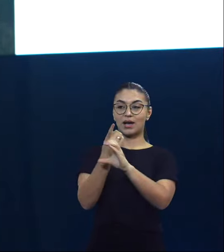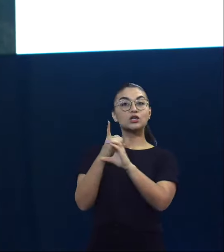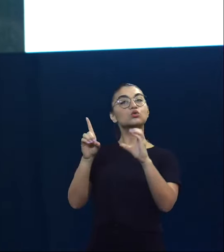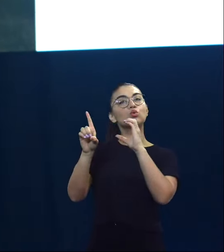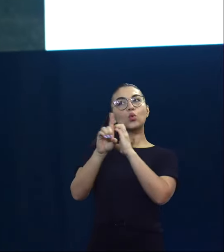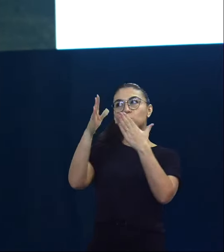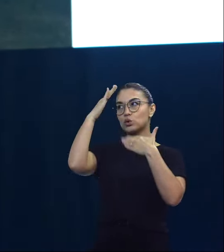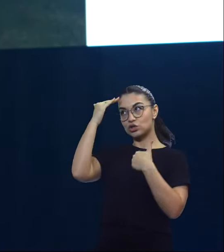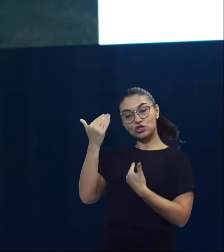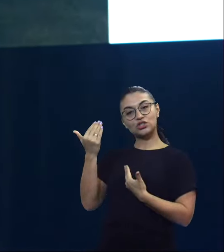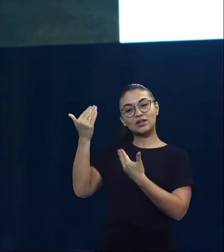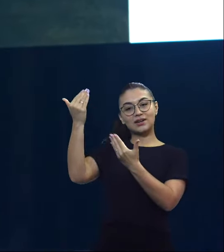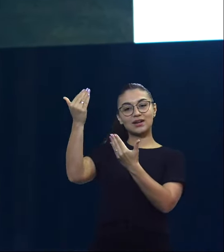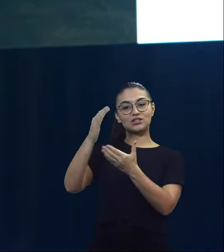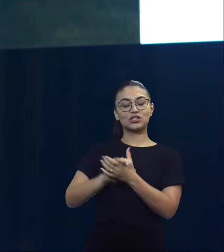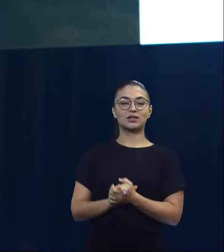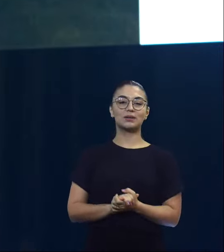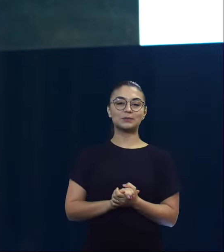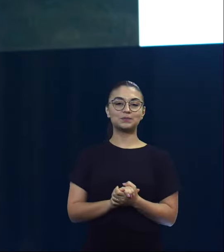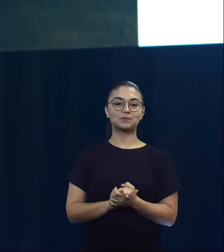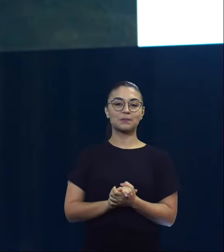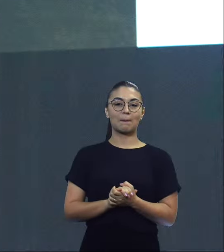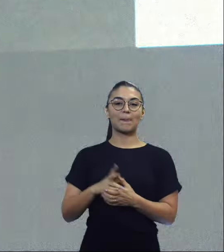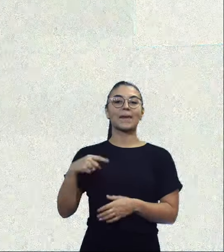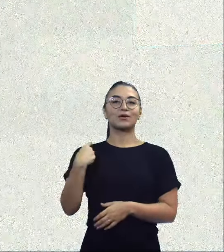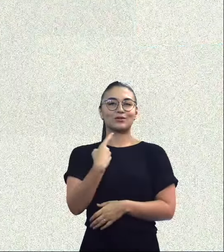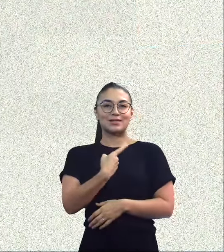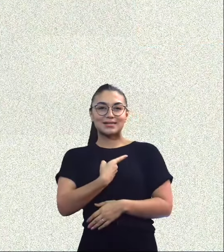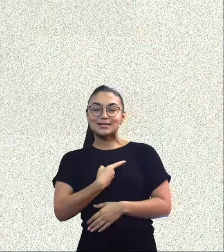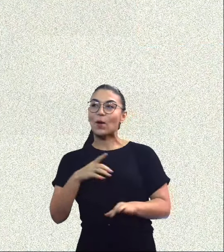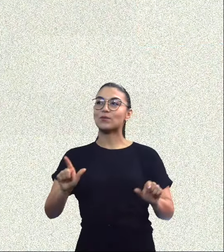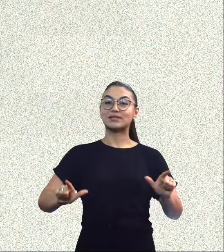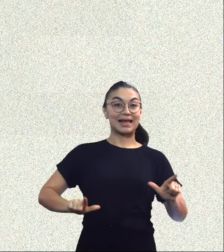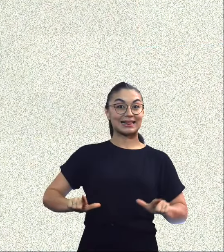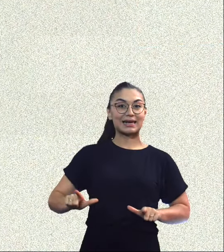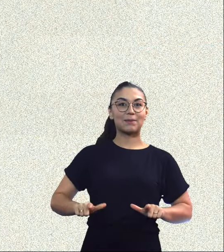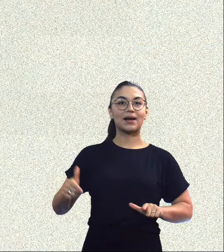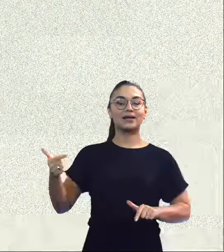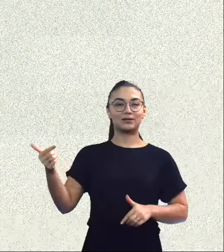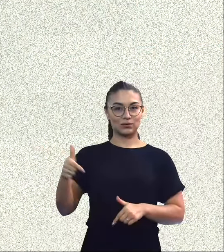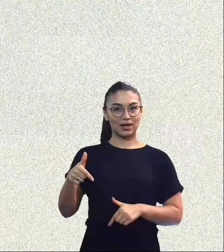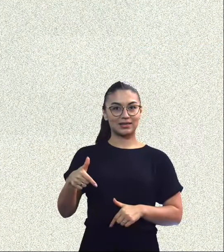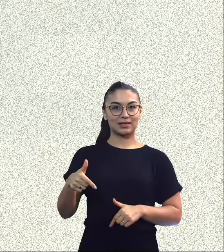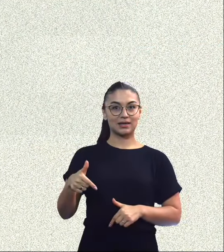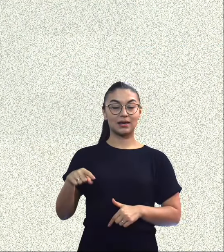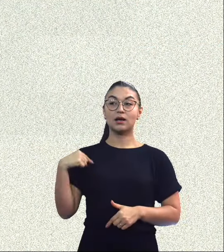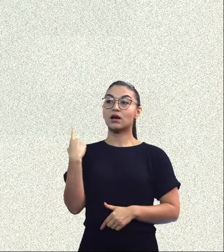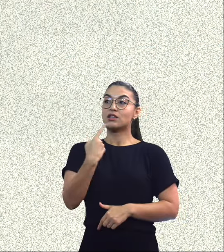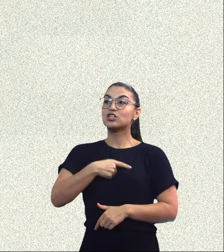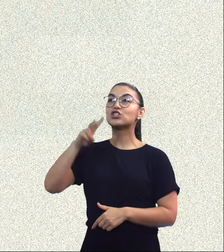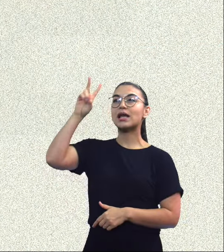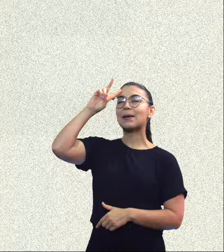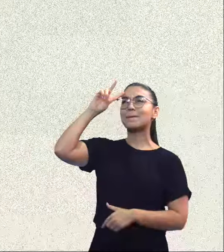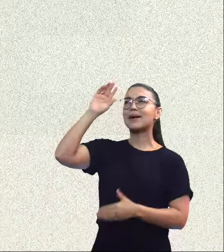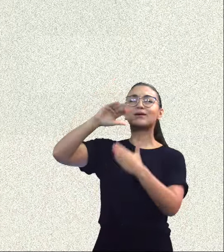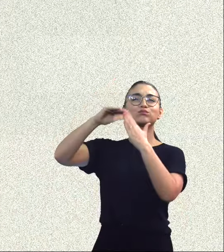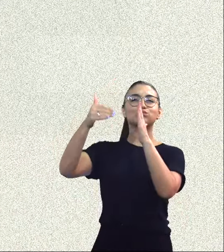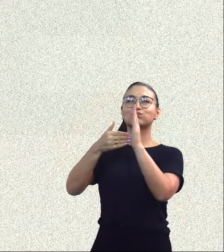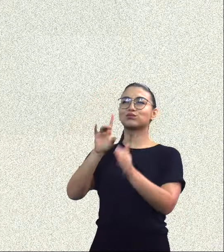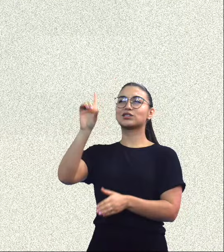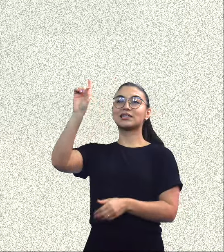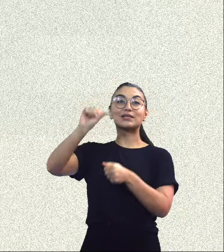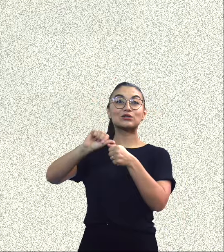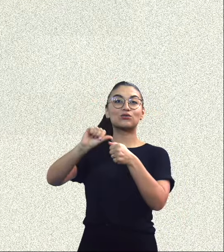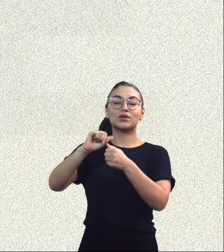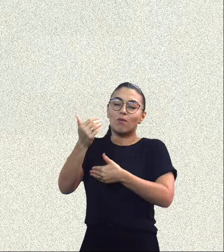de gratidão, o TBO, que a gente está trabalhando aqui hoje, para relembrar aquilo que Deus já fez, e isso é maravilhoso. Mas